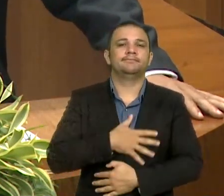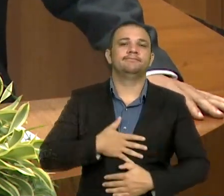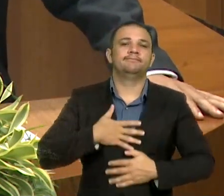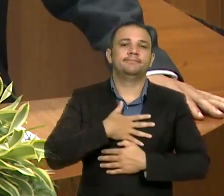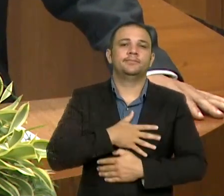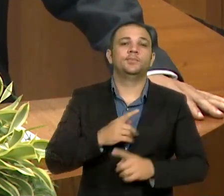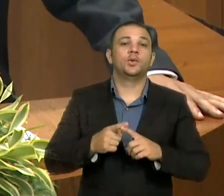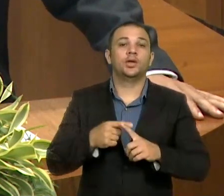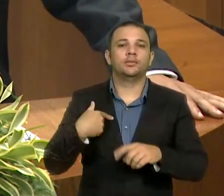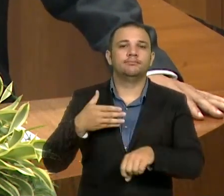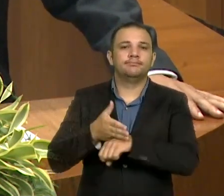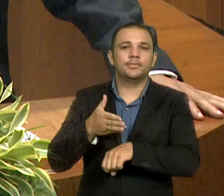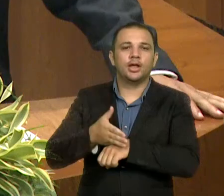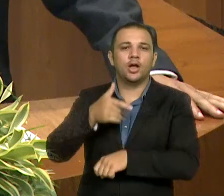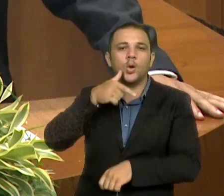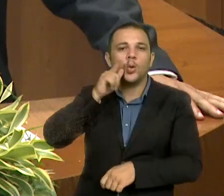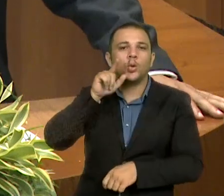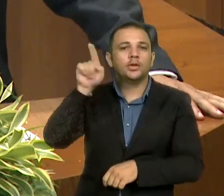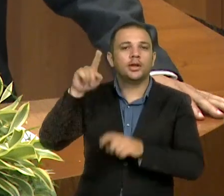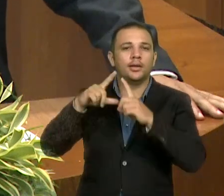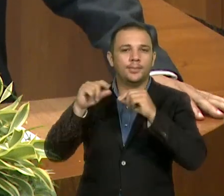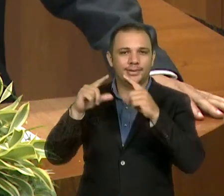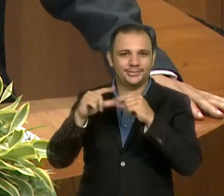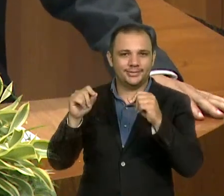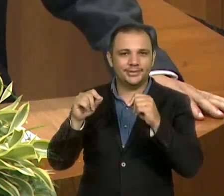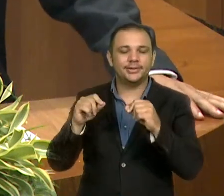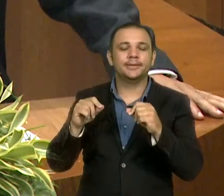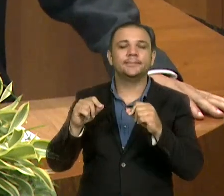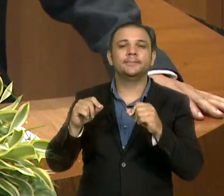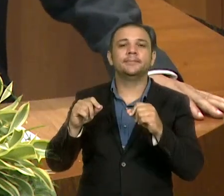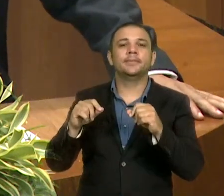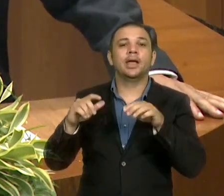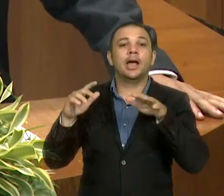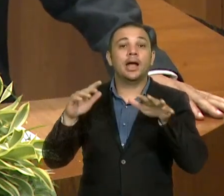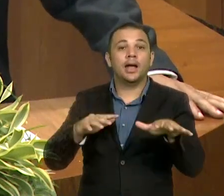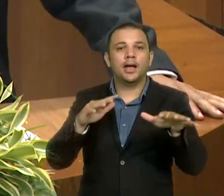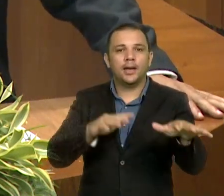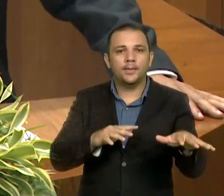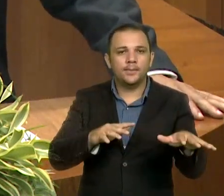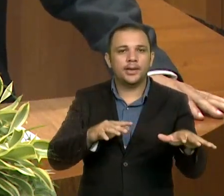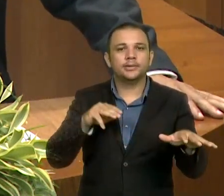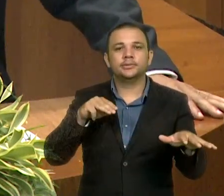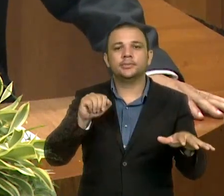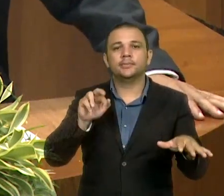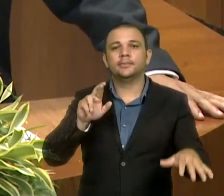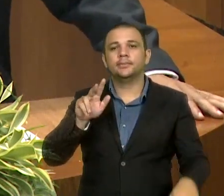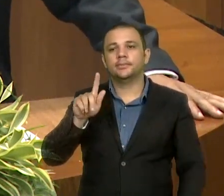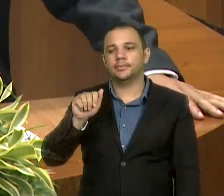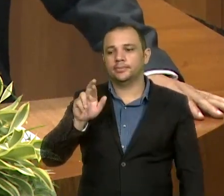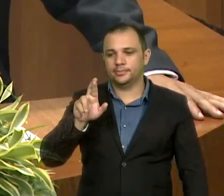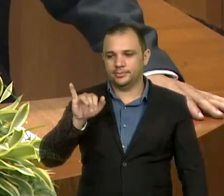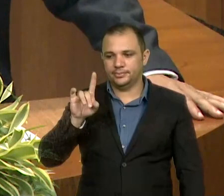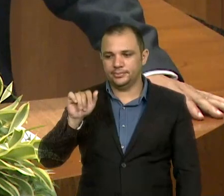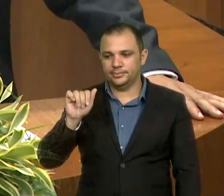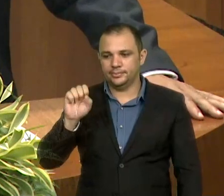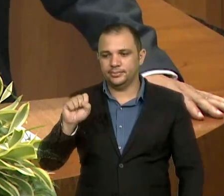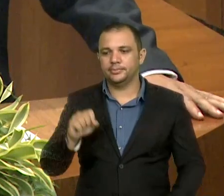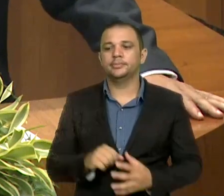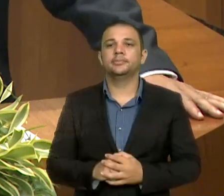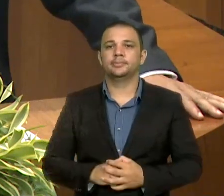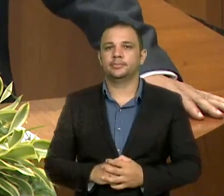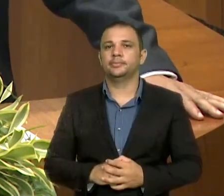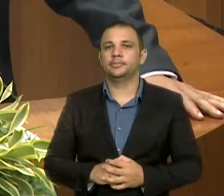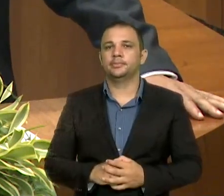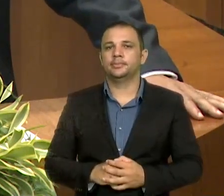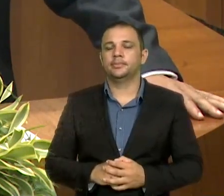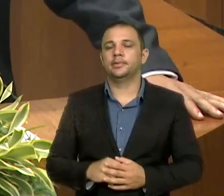de participar ontem em Brasília da Marcha das Margaridas, onde pude encontrar, claro, o